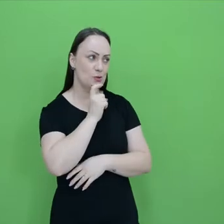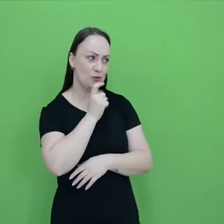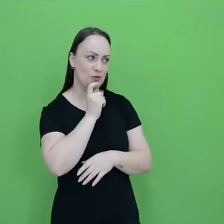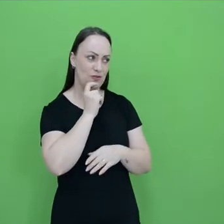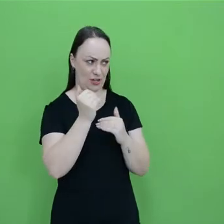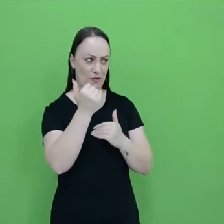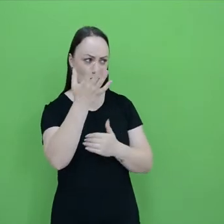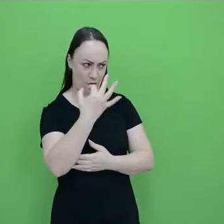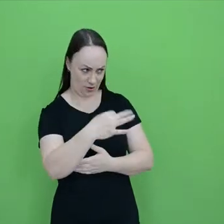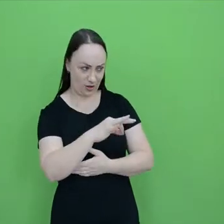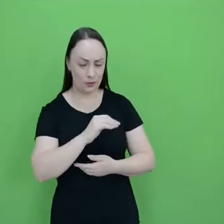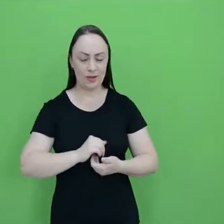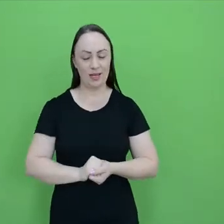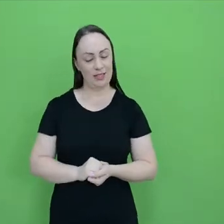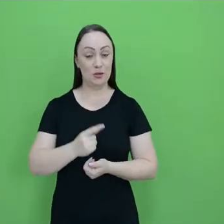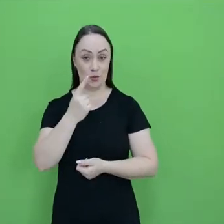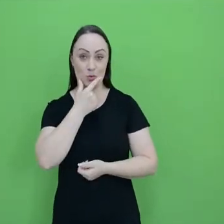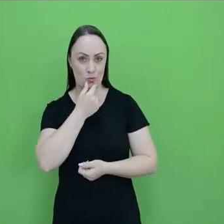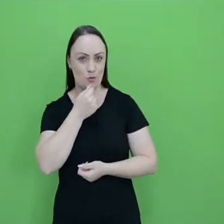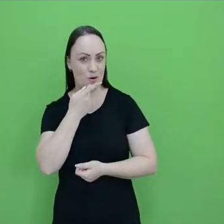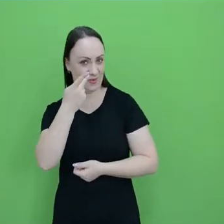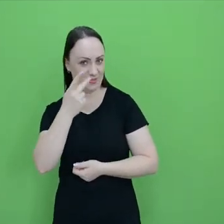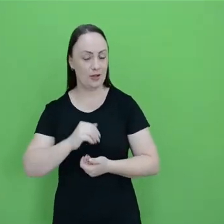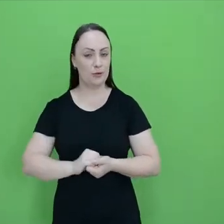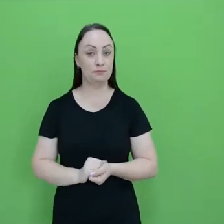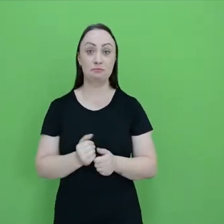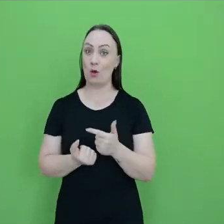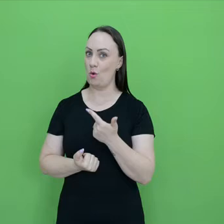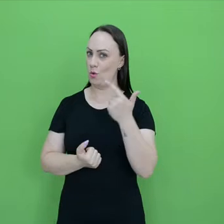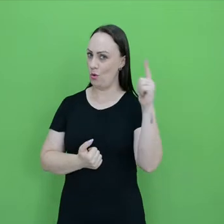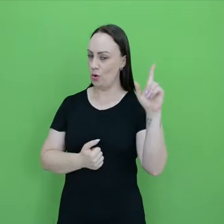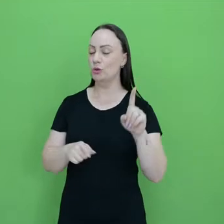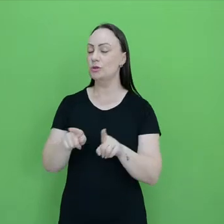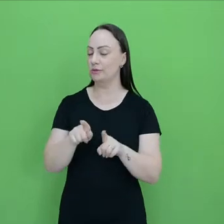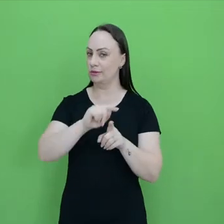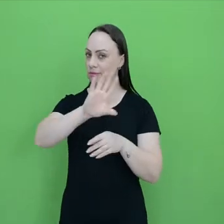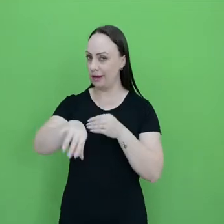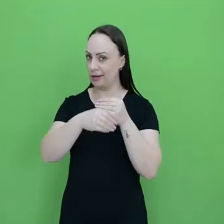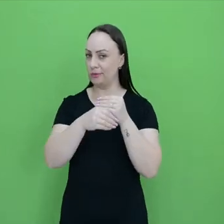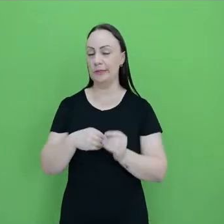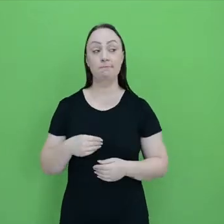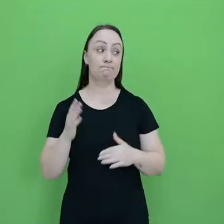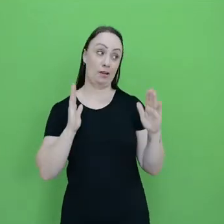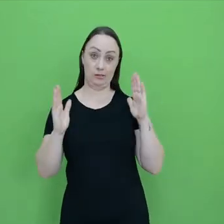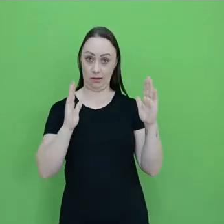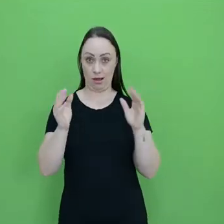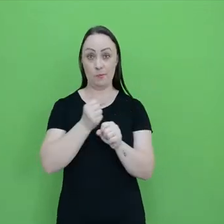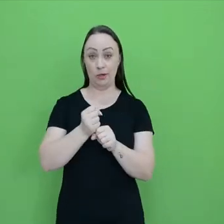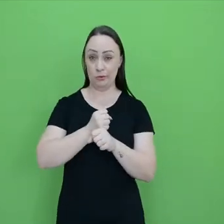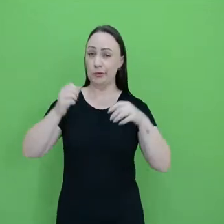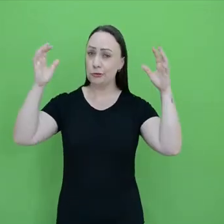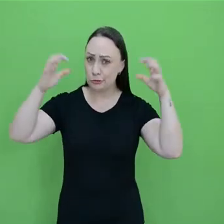Deve estar frio lá fora, não é? Disse um dos rapazes. E outro, então, arrematou.